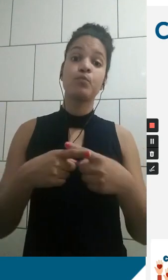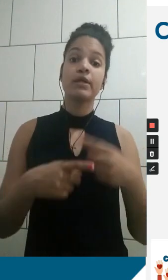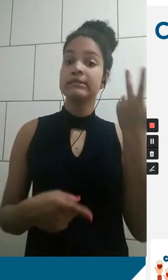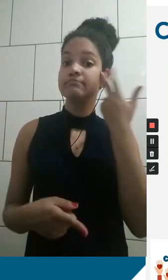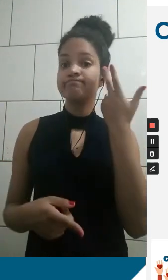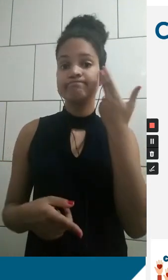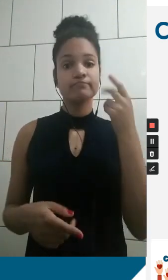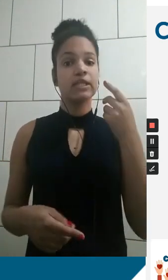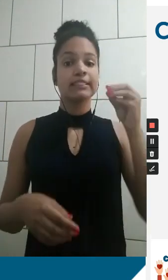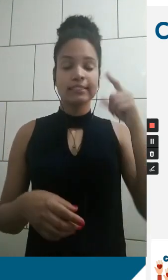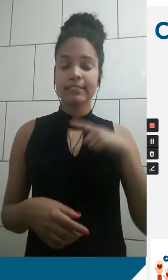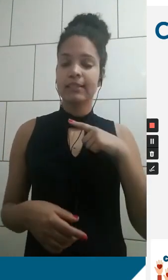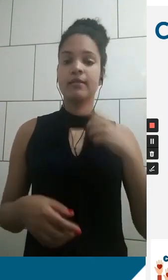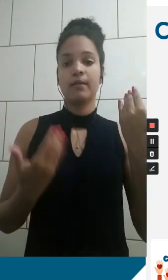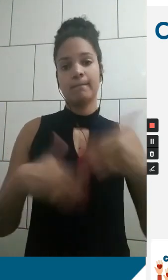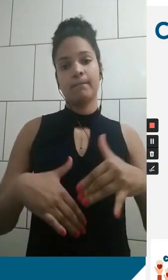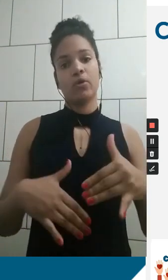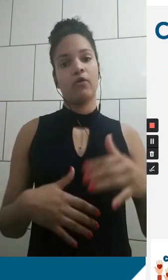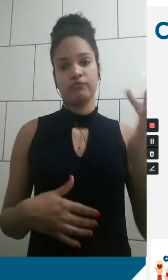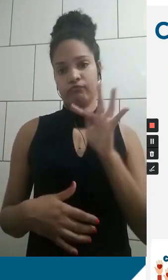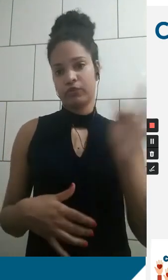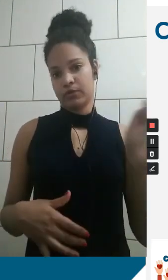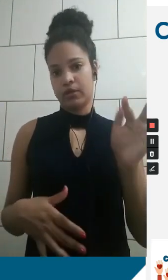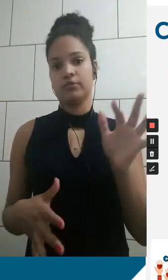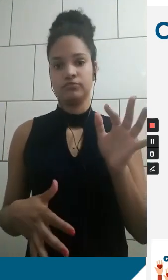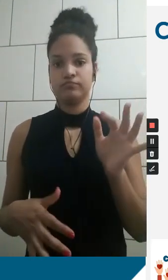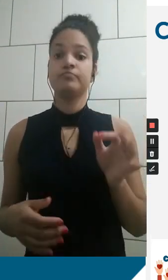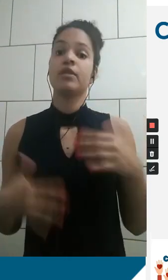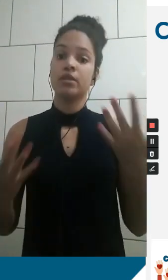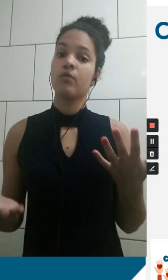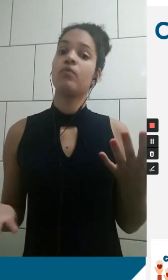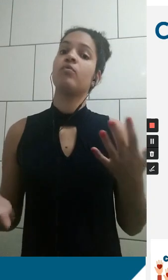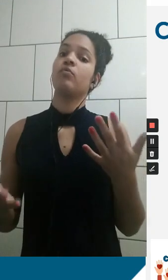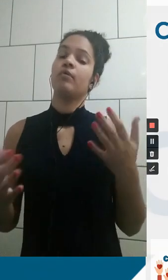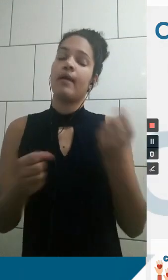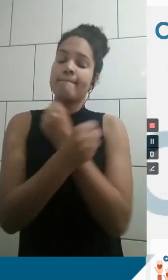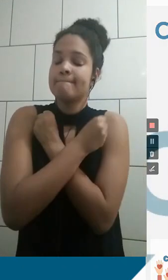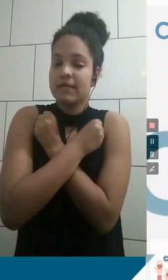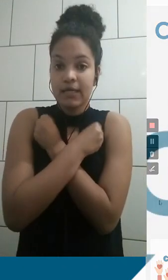universidades. Um grande abraço, cuide-se e até a próxima.